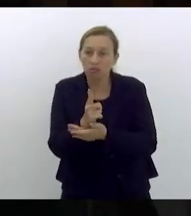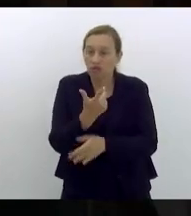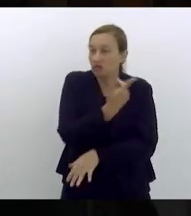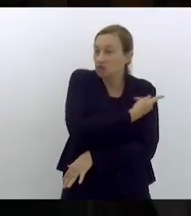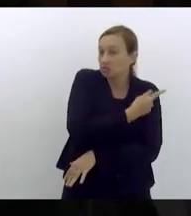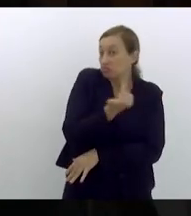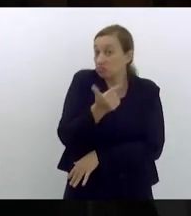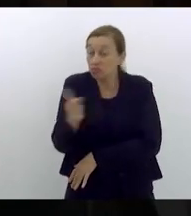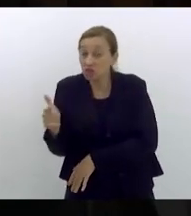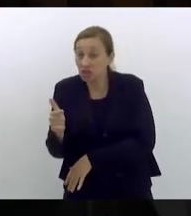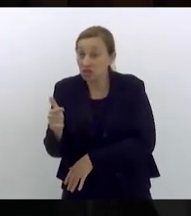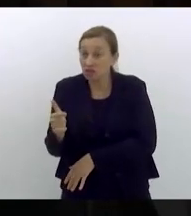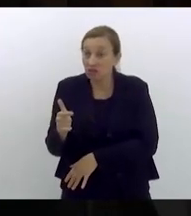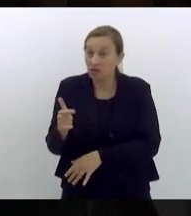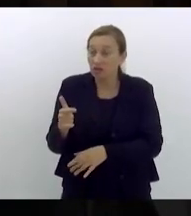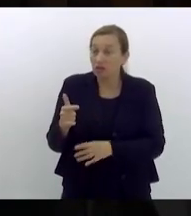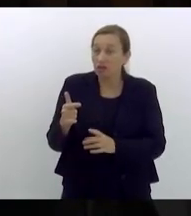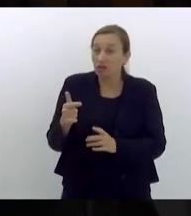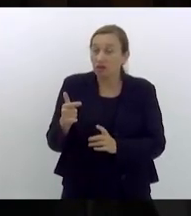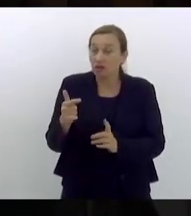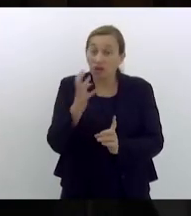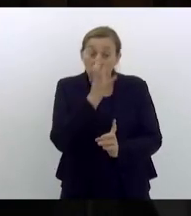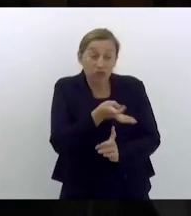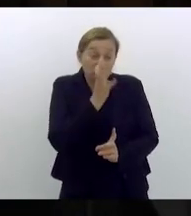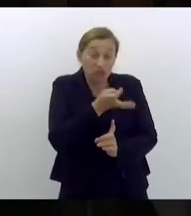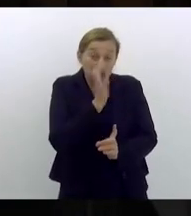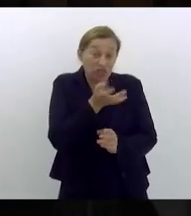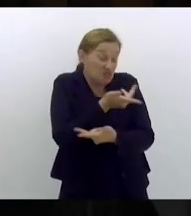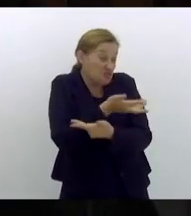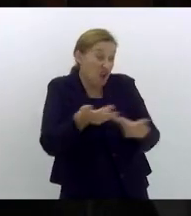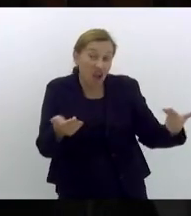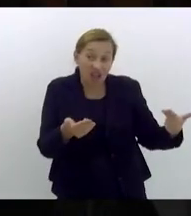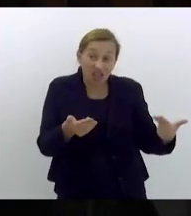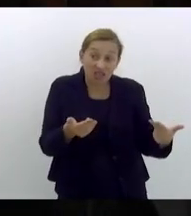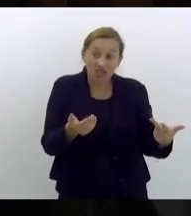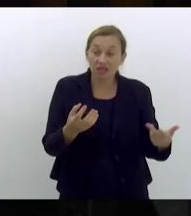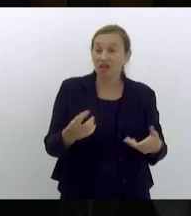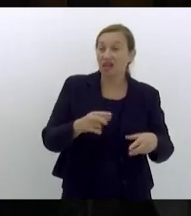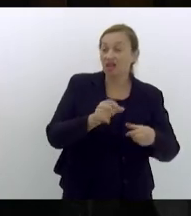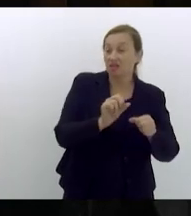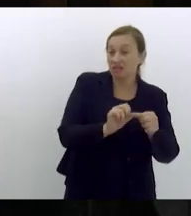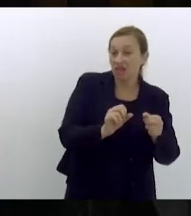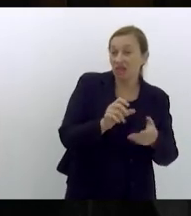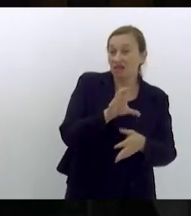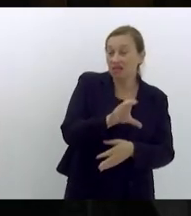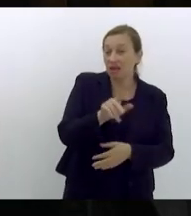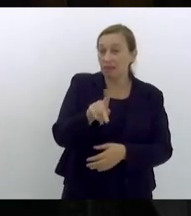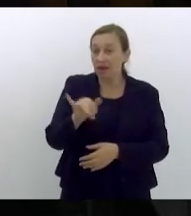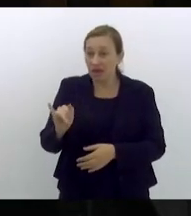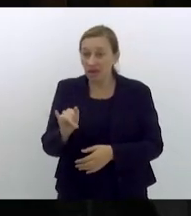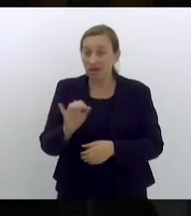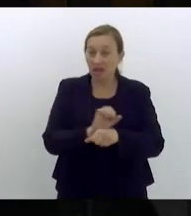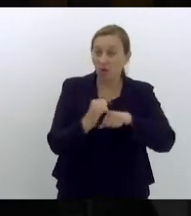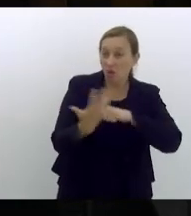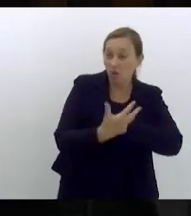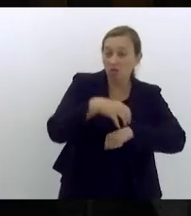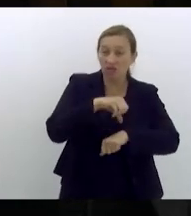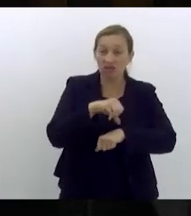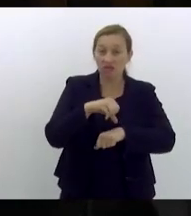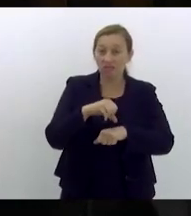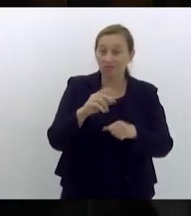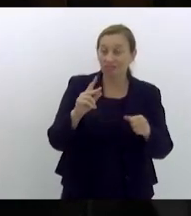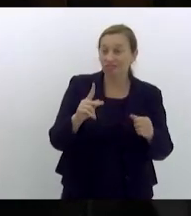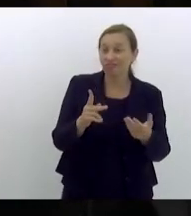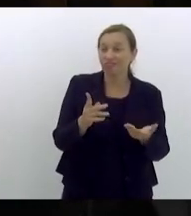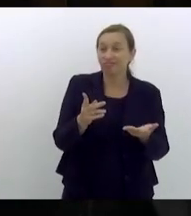teve tentaram acusar tanto fizeram Aquela aquele circo lá daquela CPI da covid que não deu em nada então é